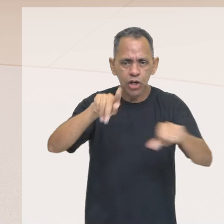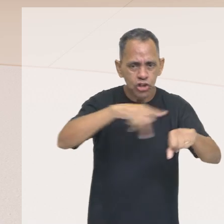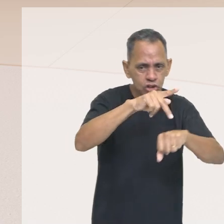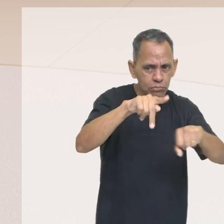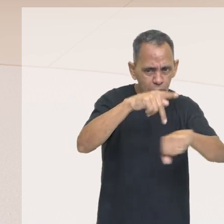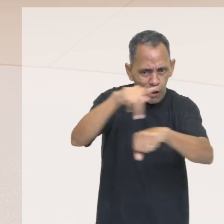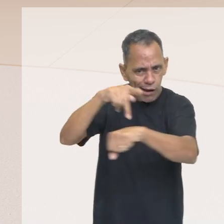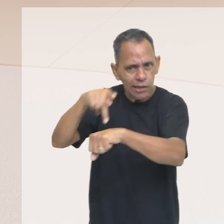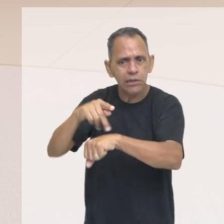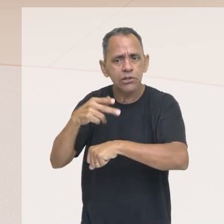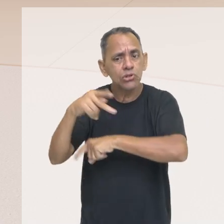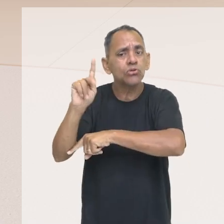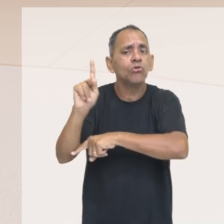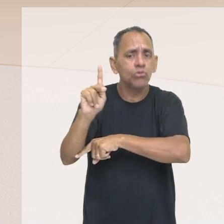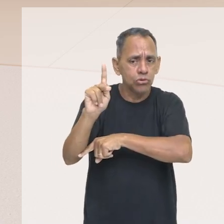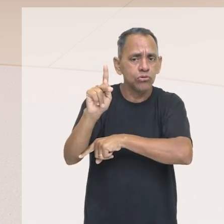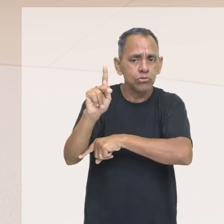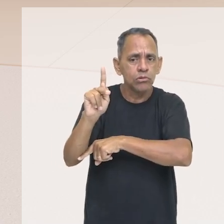uma forte